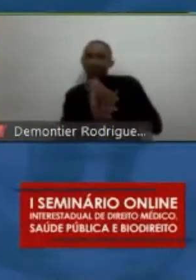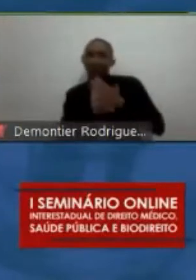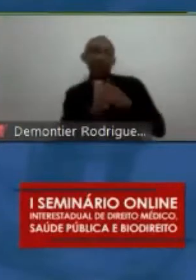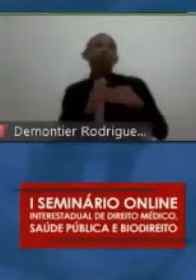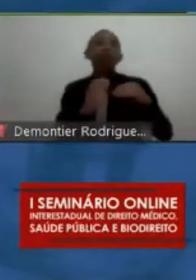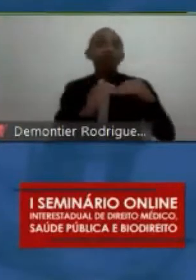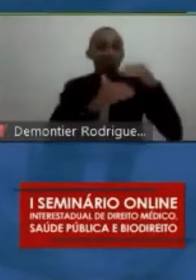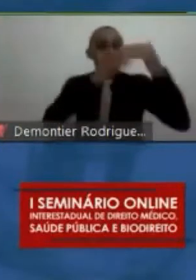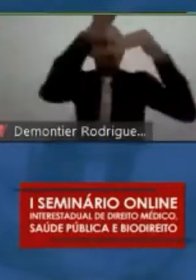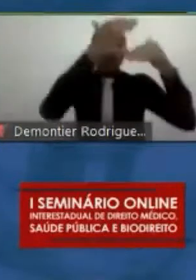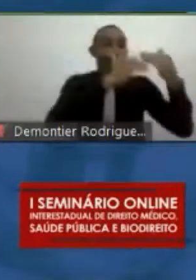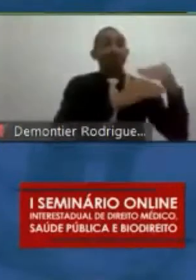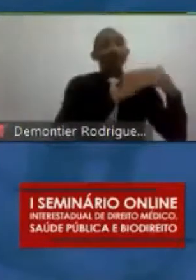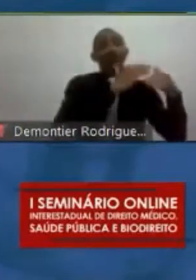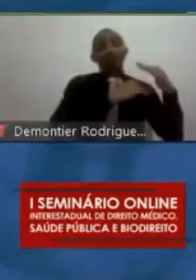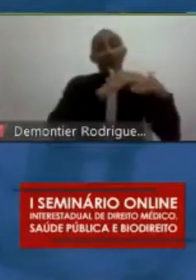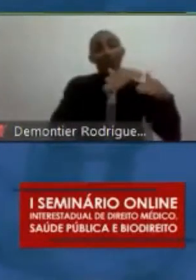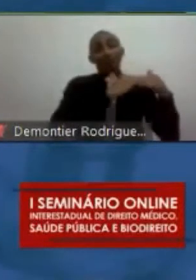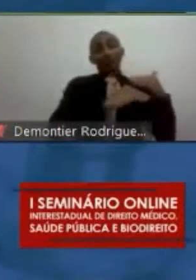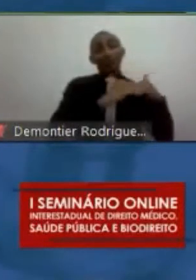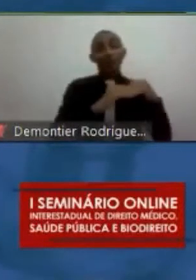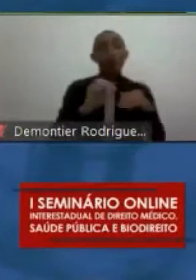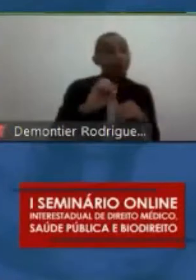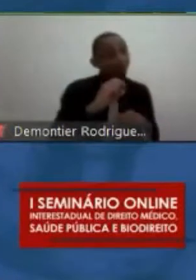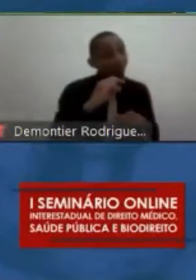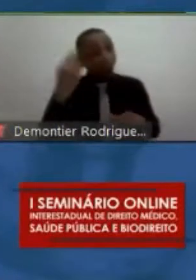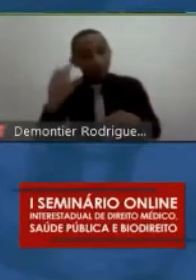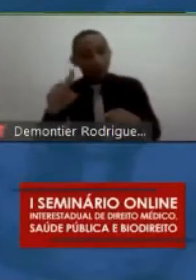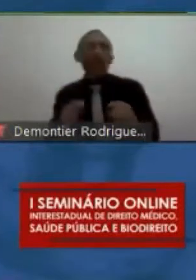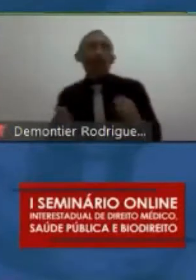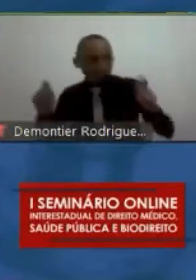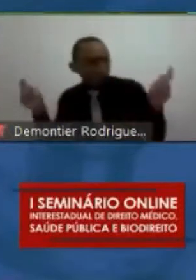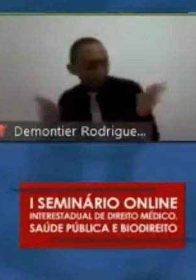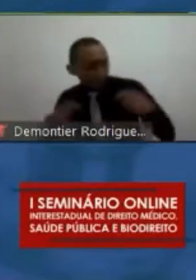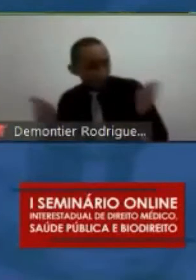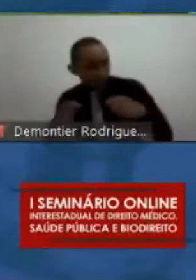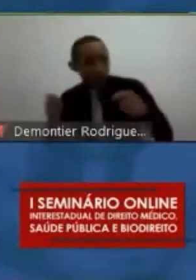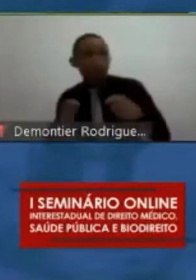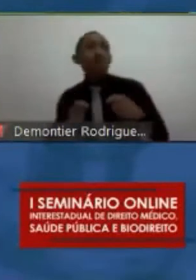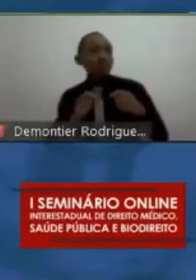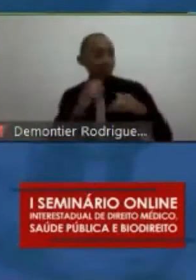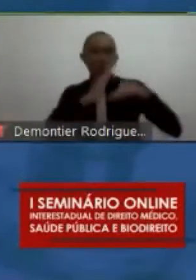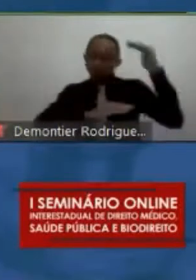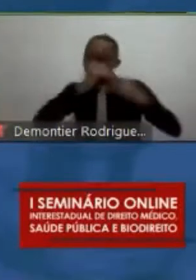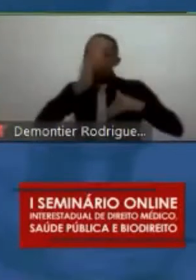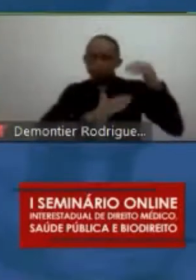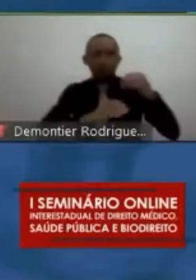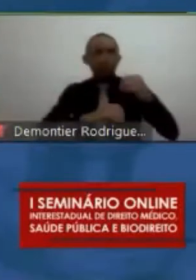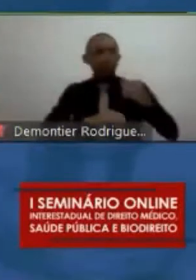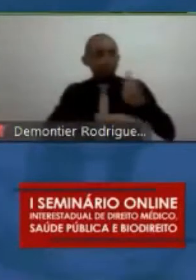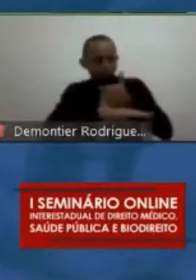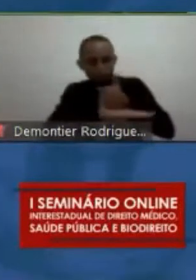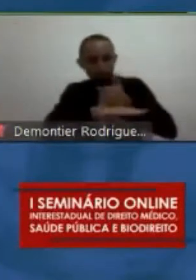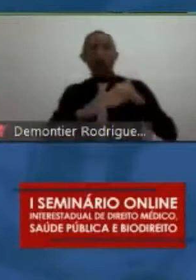avanço científico, ou você pode encarar isto como uma oportunidade de especialização, de tornar melhor